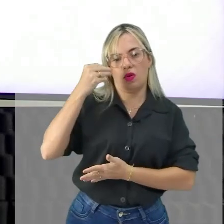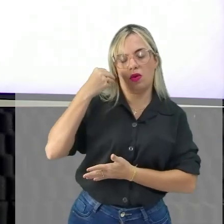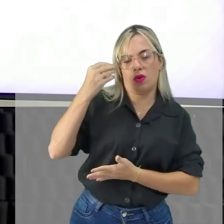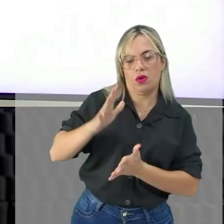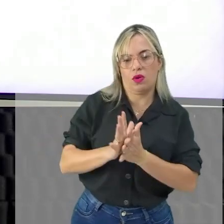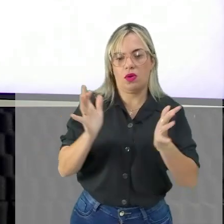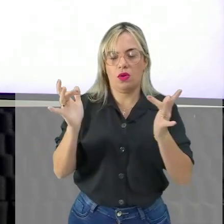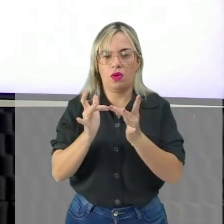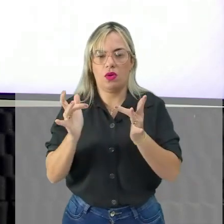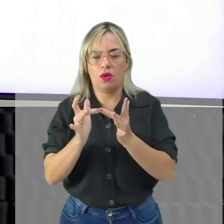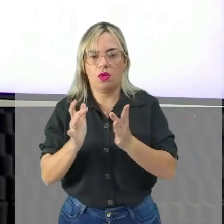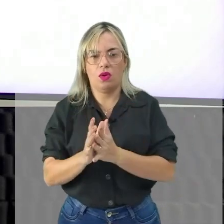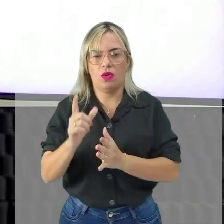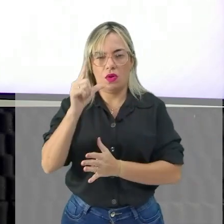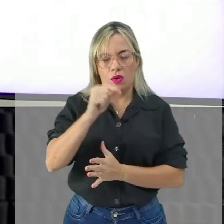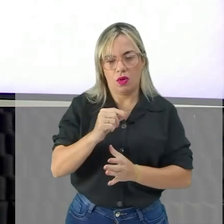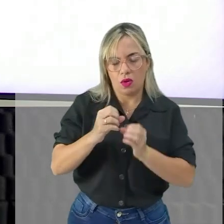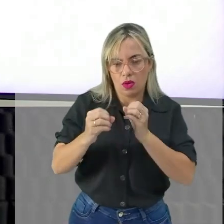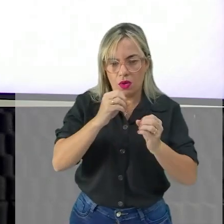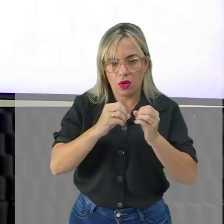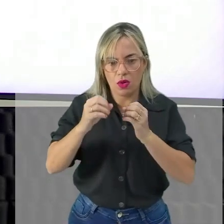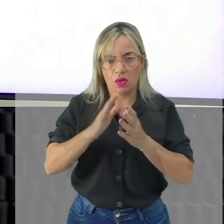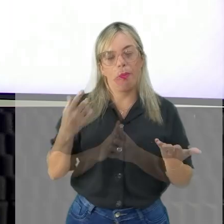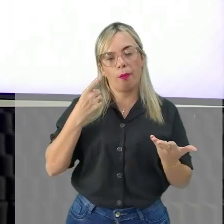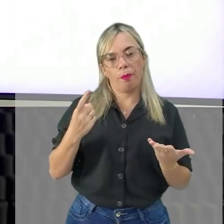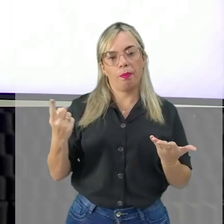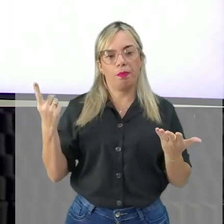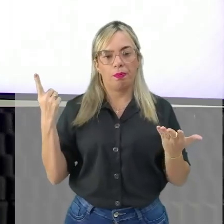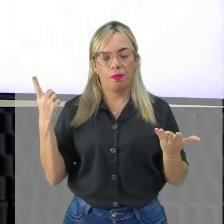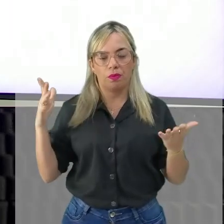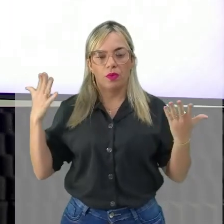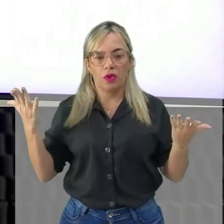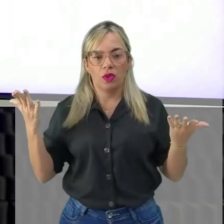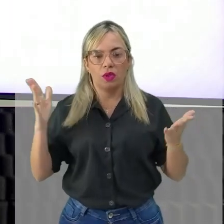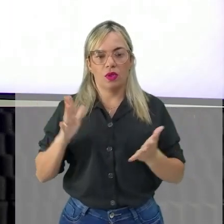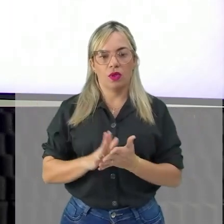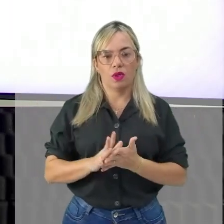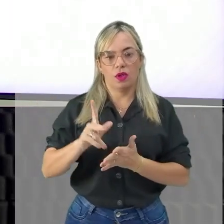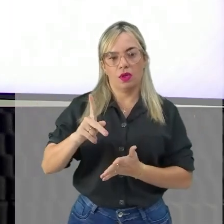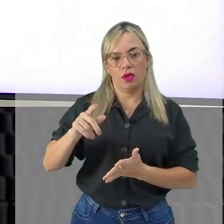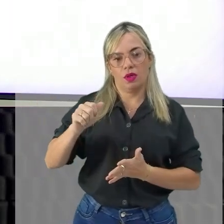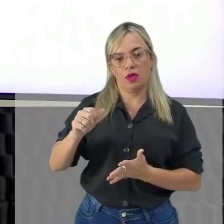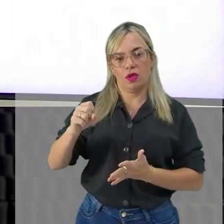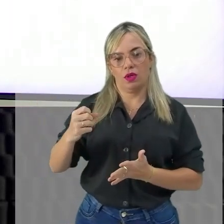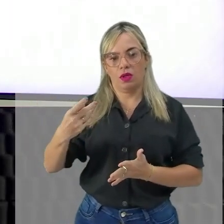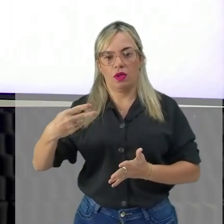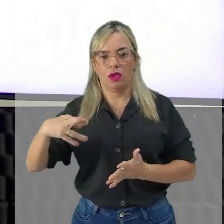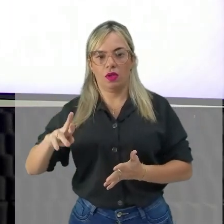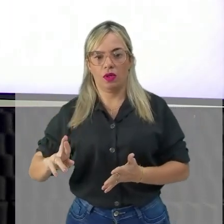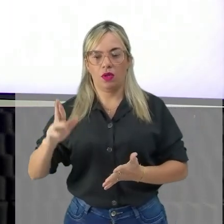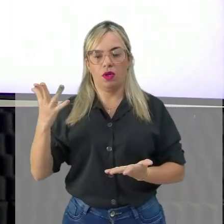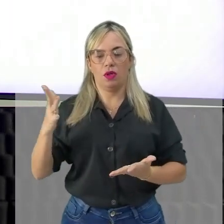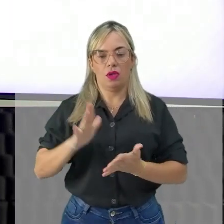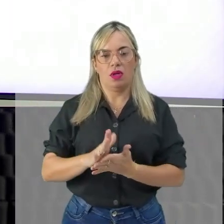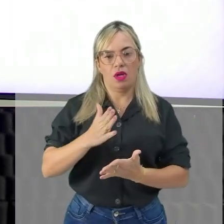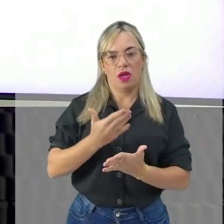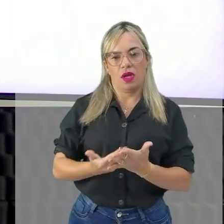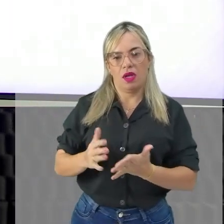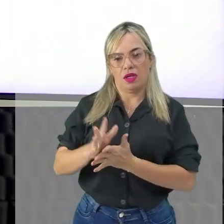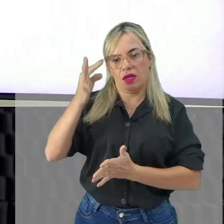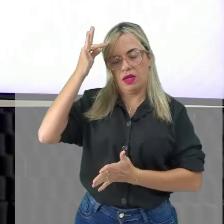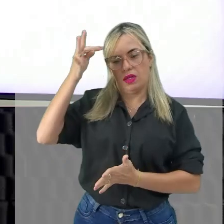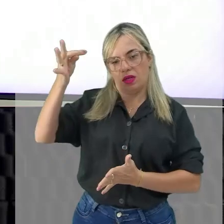contato micro-organismo, caldo nutritivo. Para que Pasteur derrubasse a teoria da biogênese